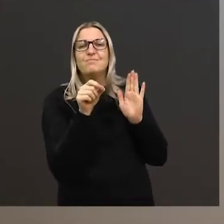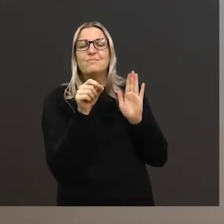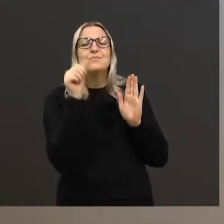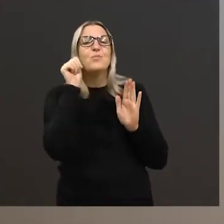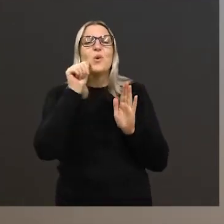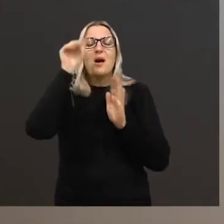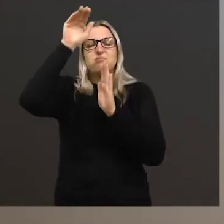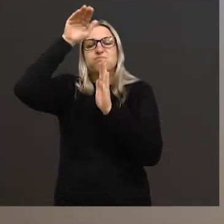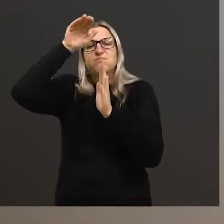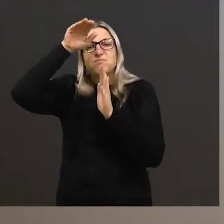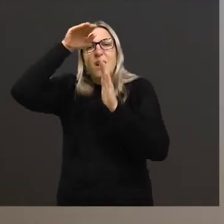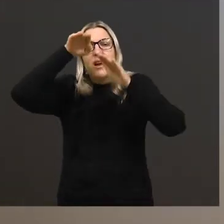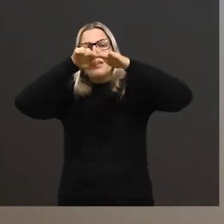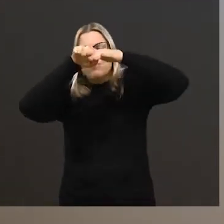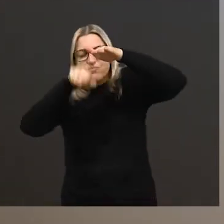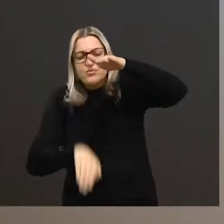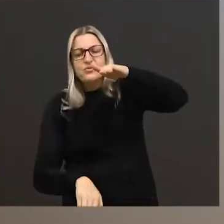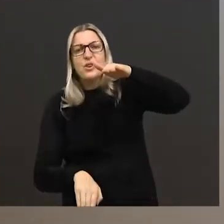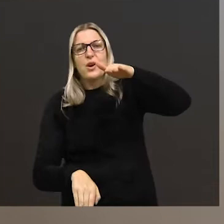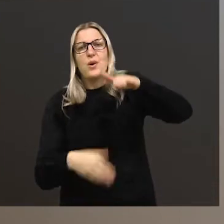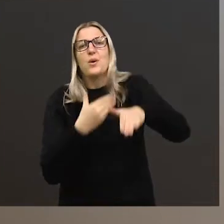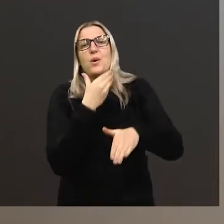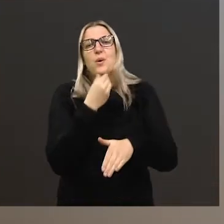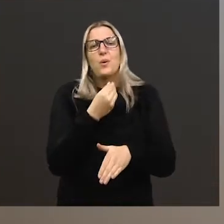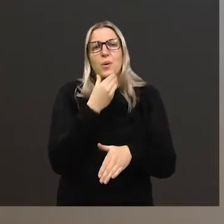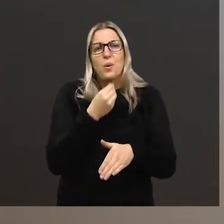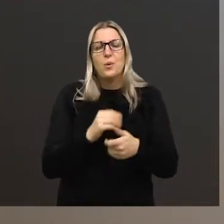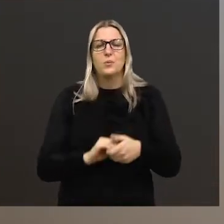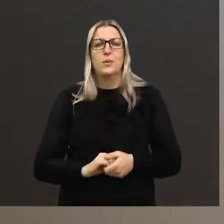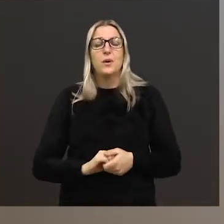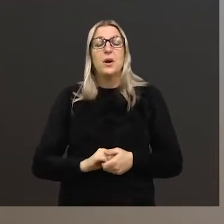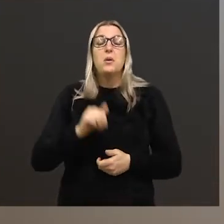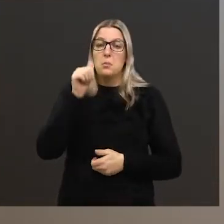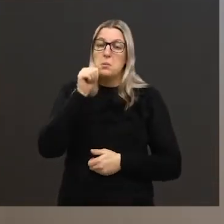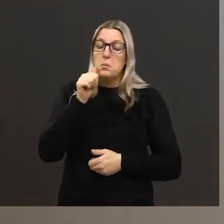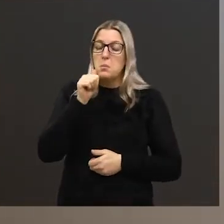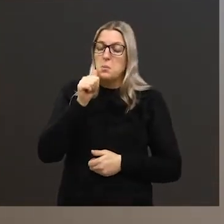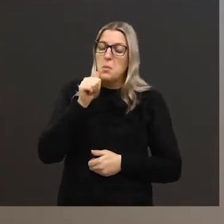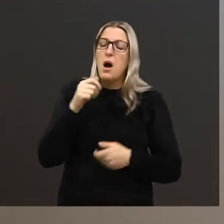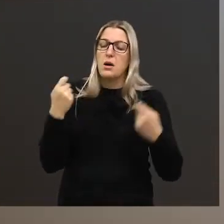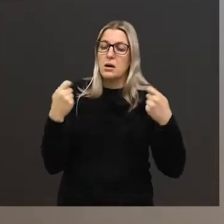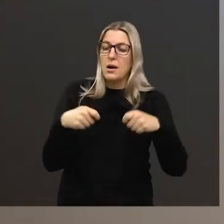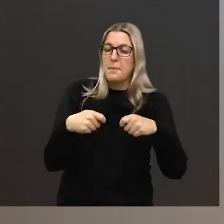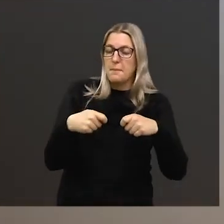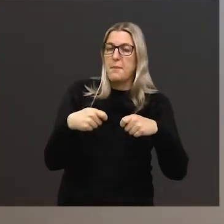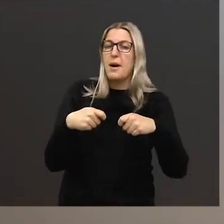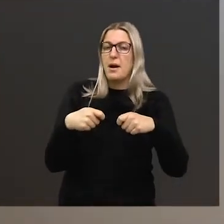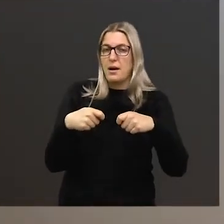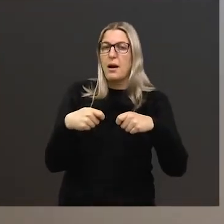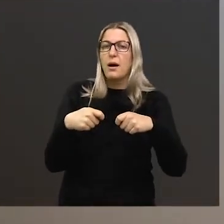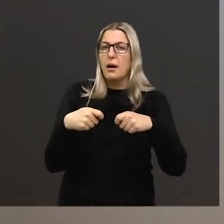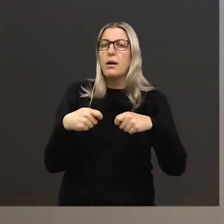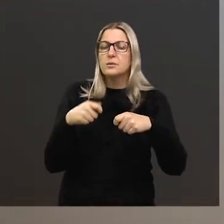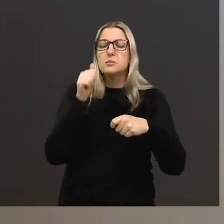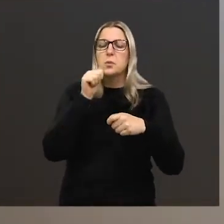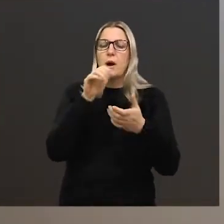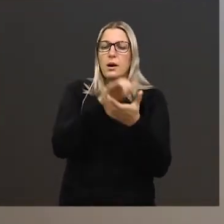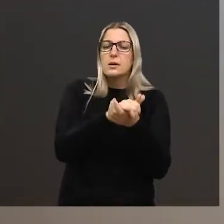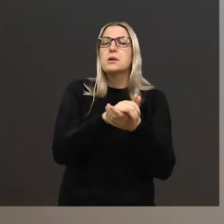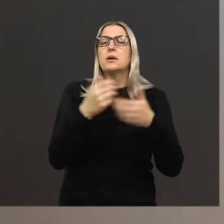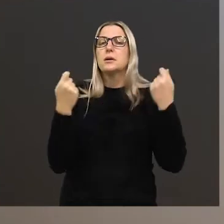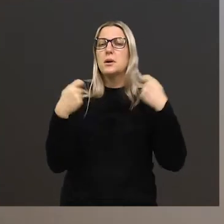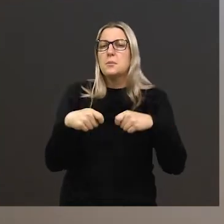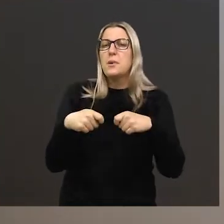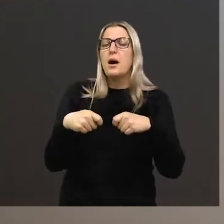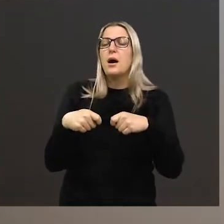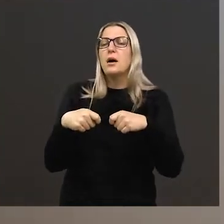como inferior ao homem. Ela chegou a ser, por exemplo, considerada relativamente capaz, a mulher que era casada, ela era